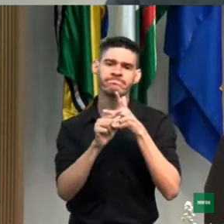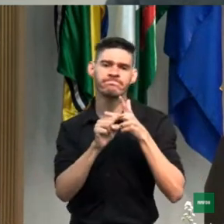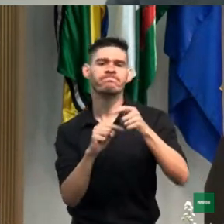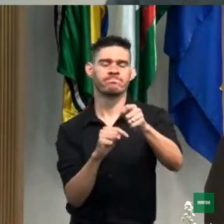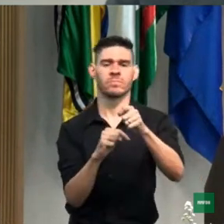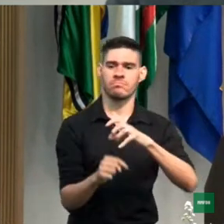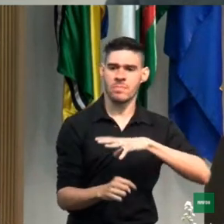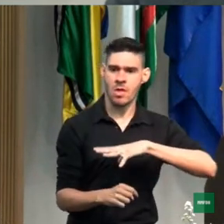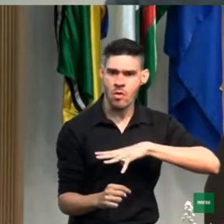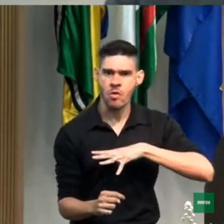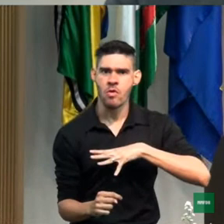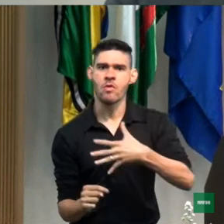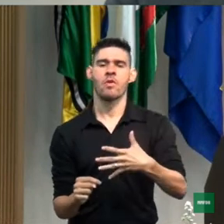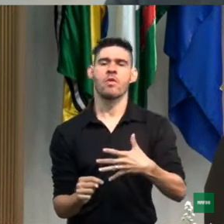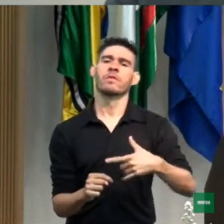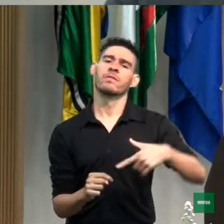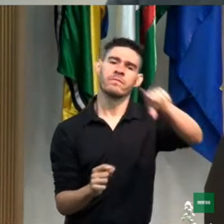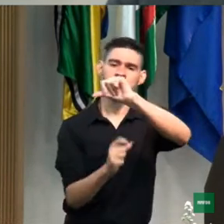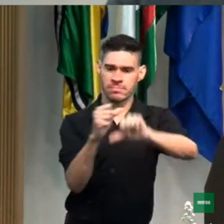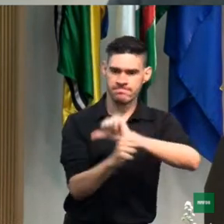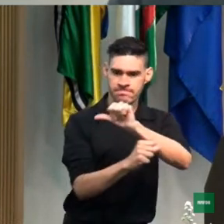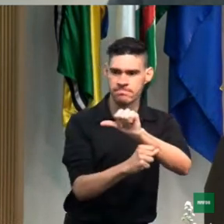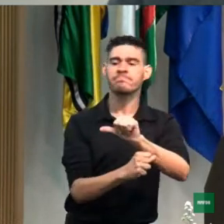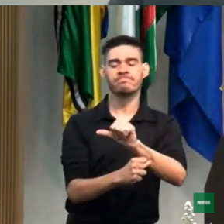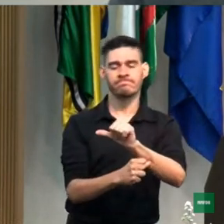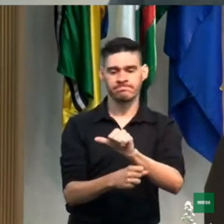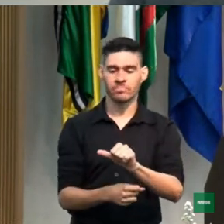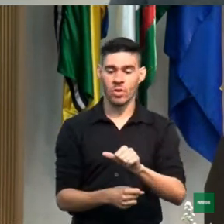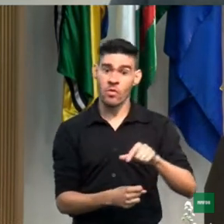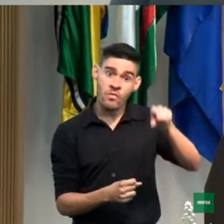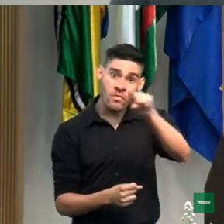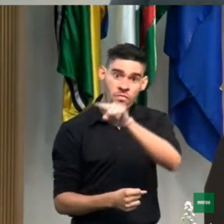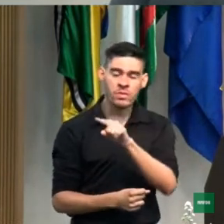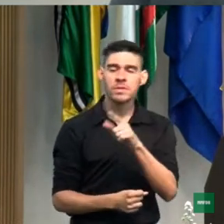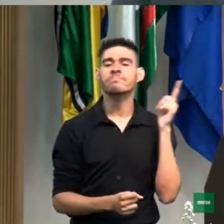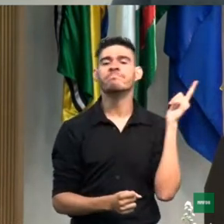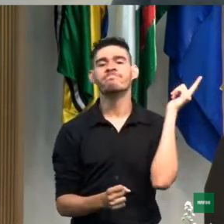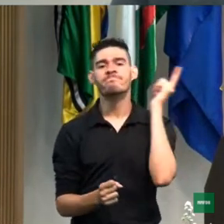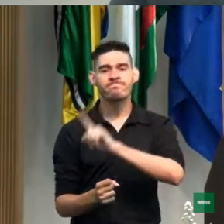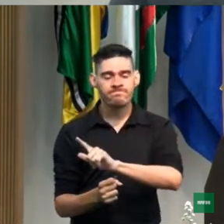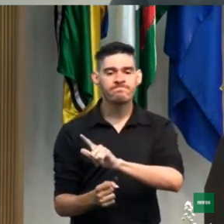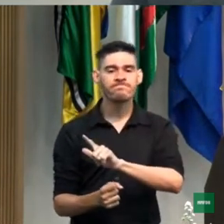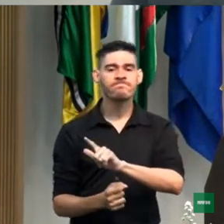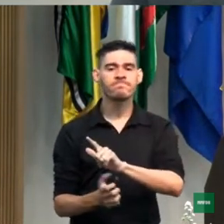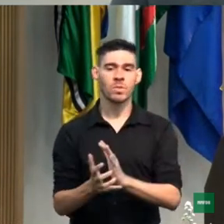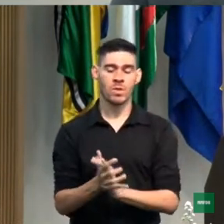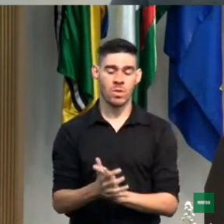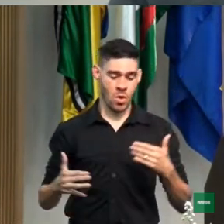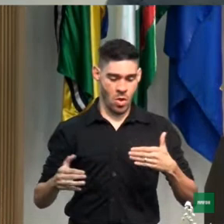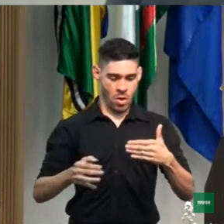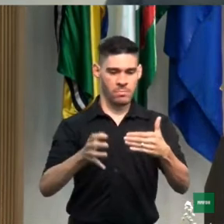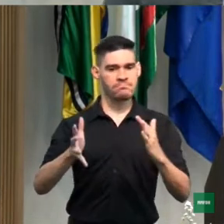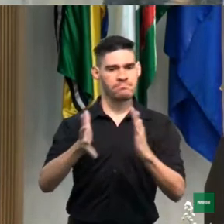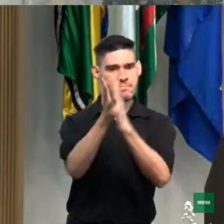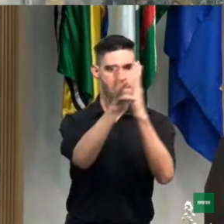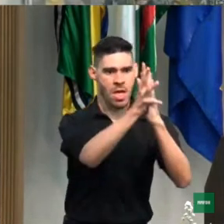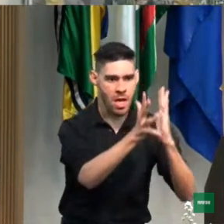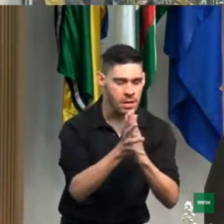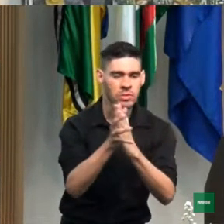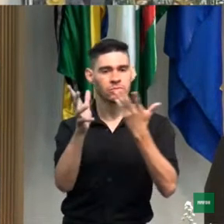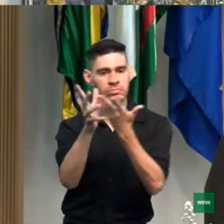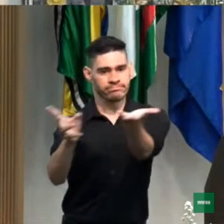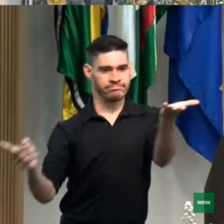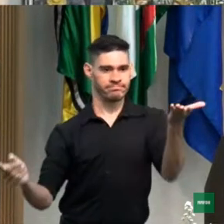se reinventaram. Os senhores conseguiram. E o nosso ministério aplaude todos vocês nessa tarde. Todos